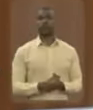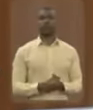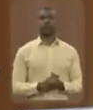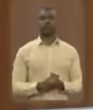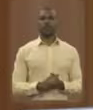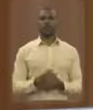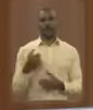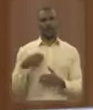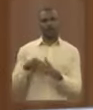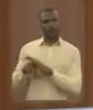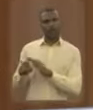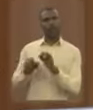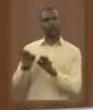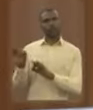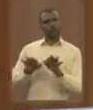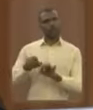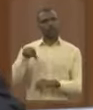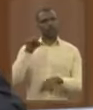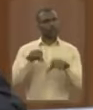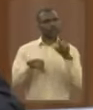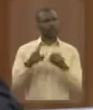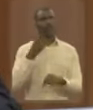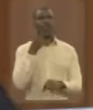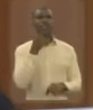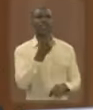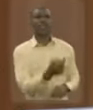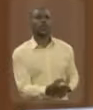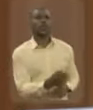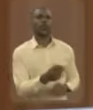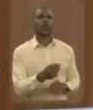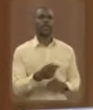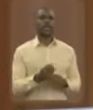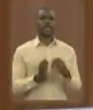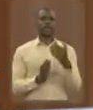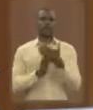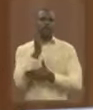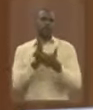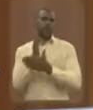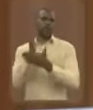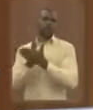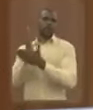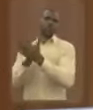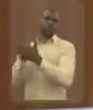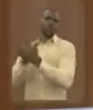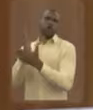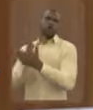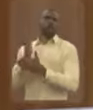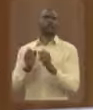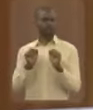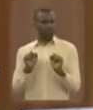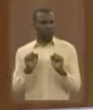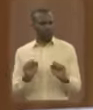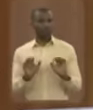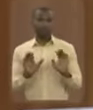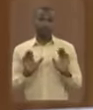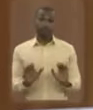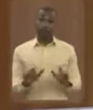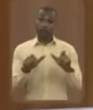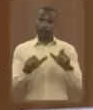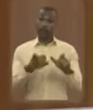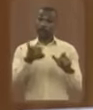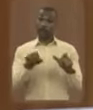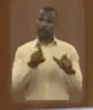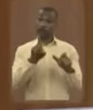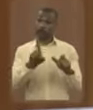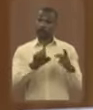questão dos projetos indicações você falou que foi recordista Dev pode ser recordista mas recordista para o bairro